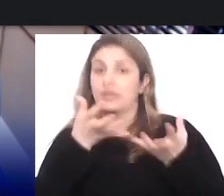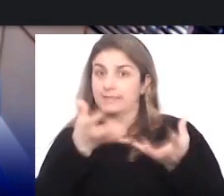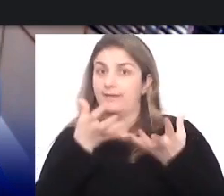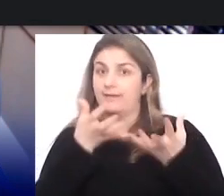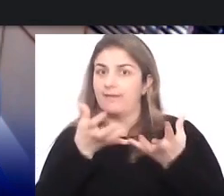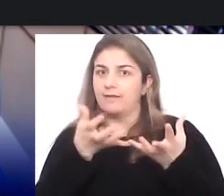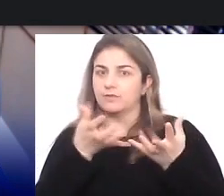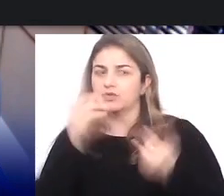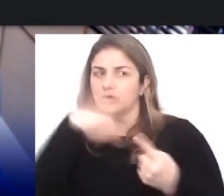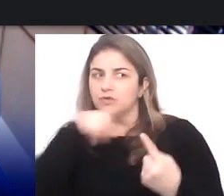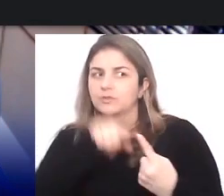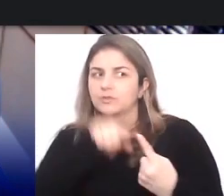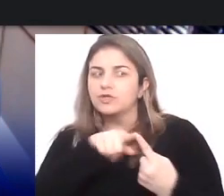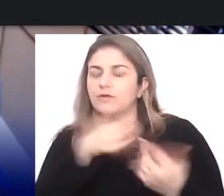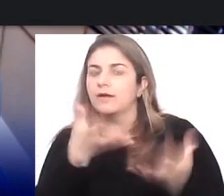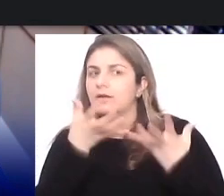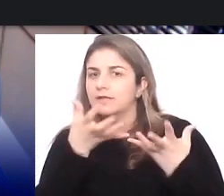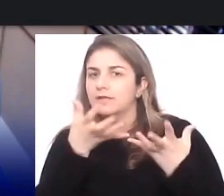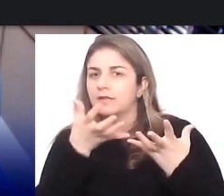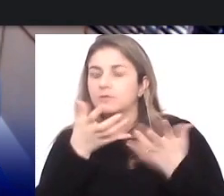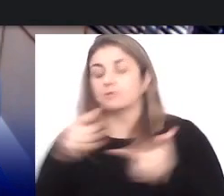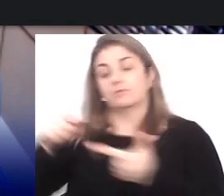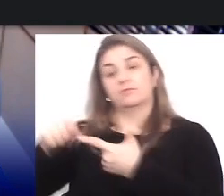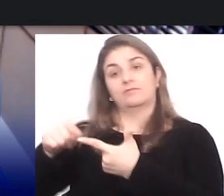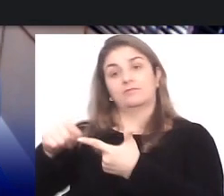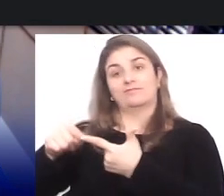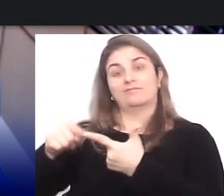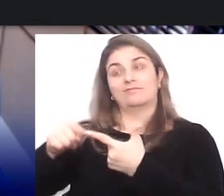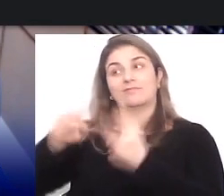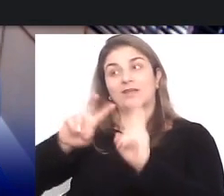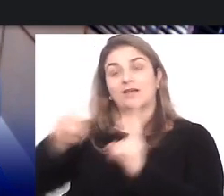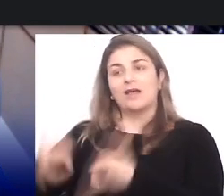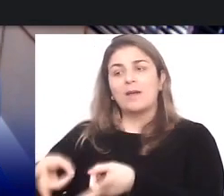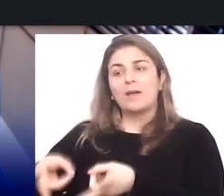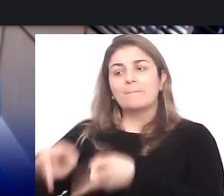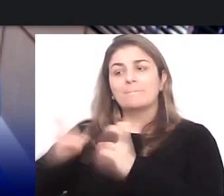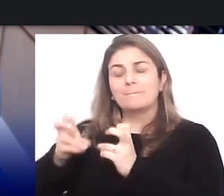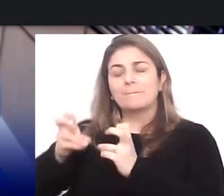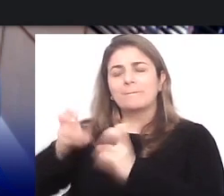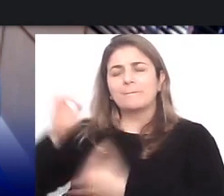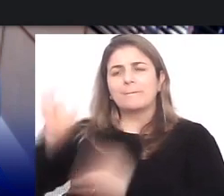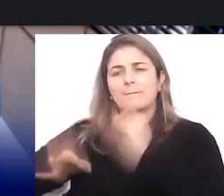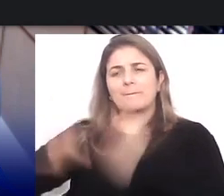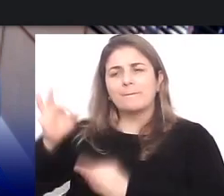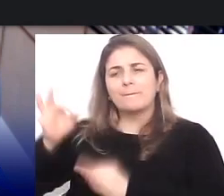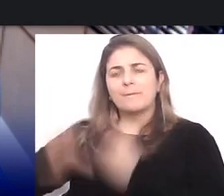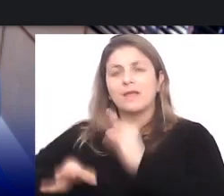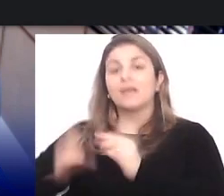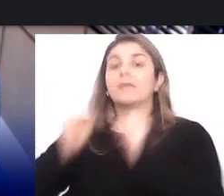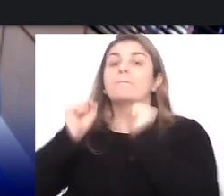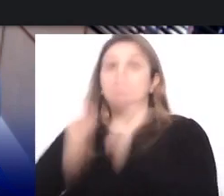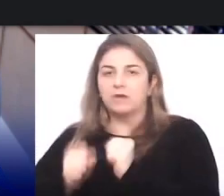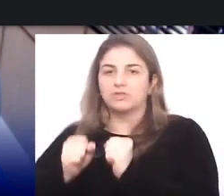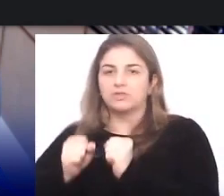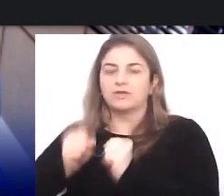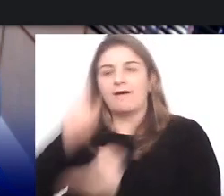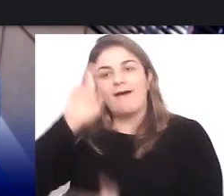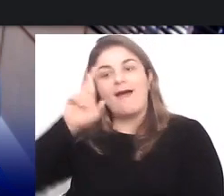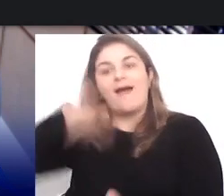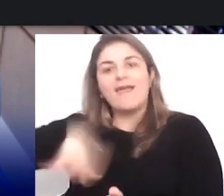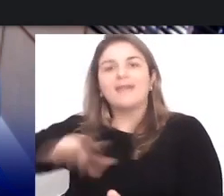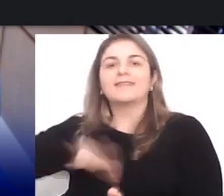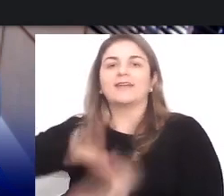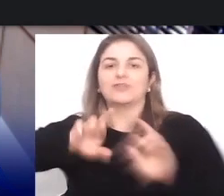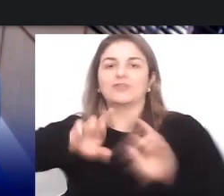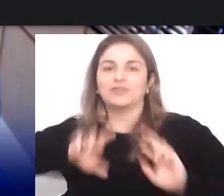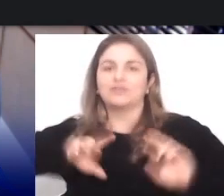a que nós queremos, e o segundo ponto, qual é a justiça criminal que nós podemos ter, que é uma outra realidade.